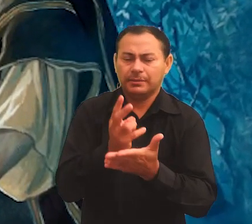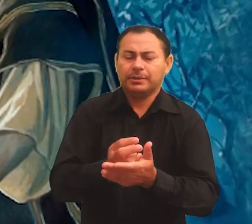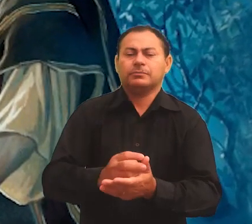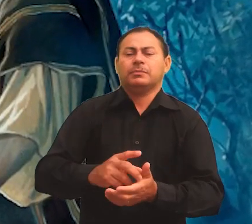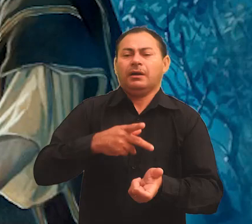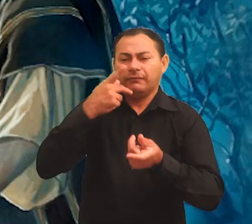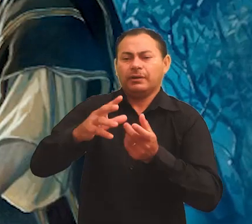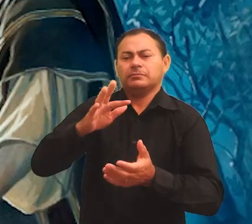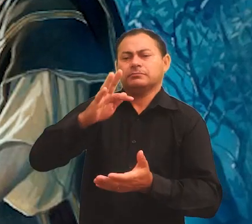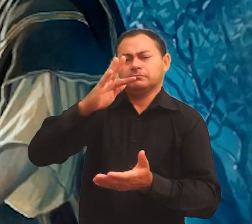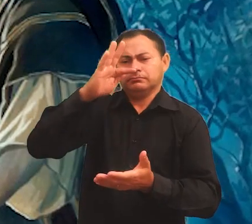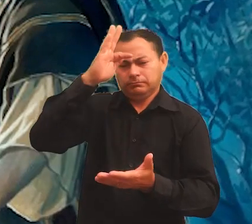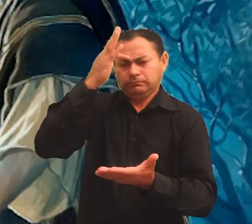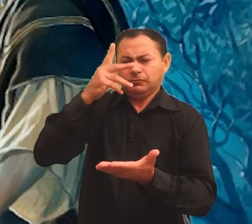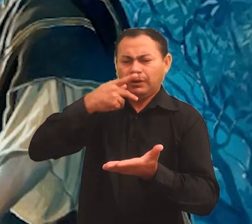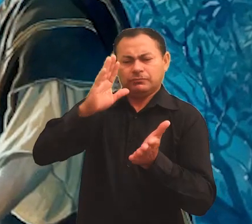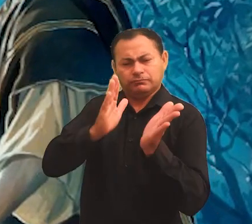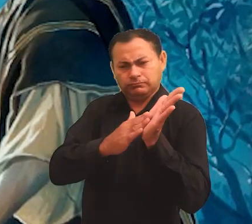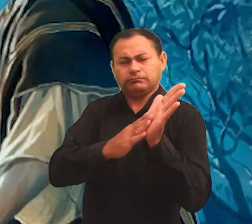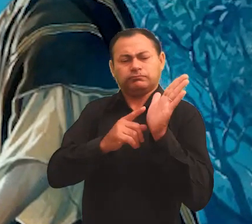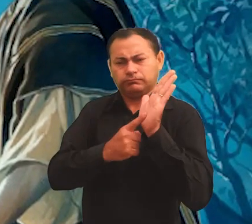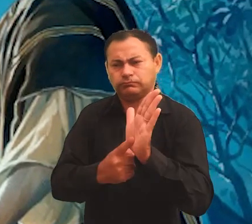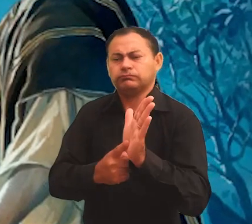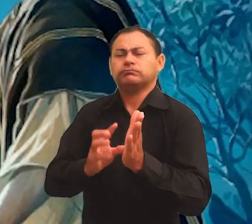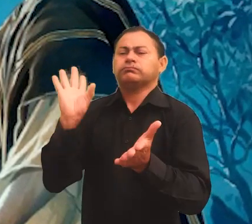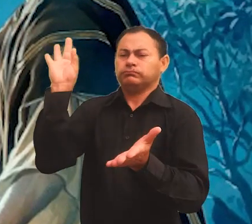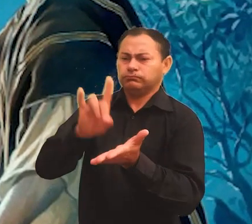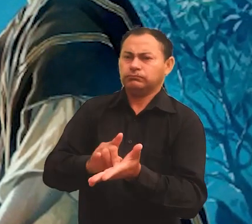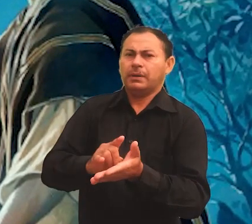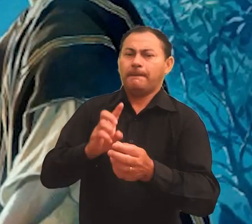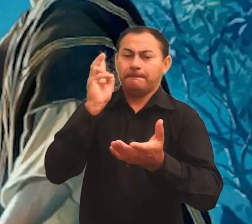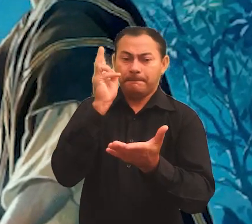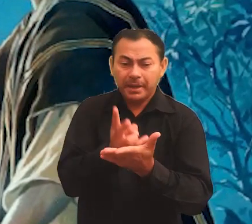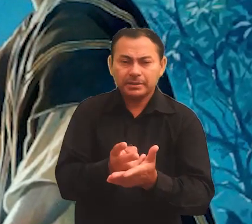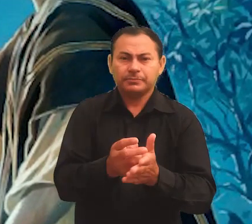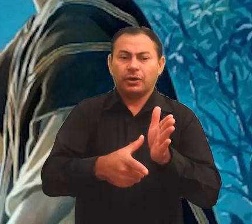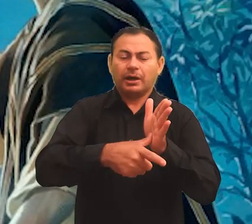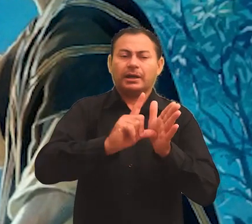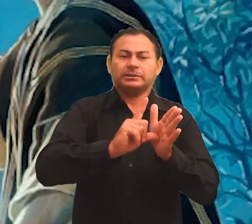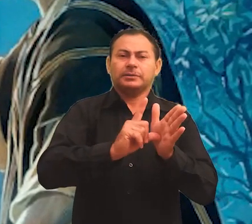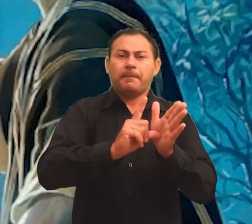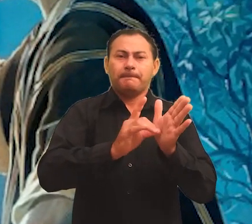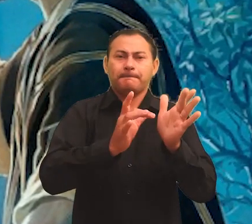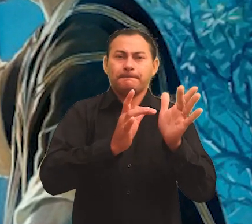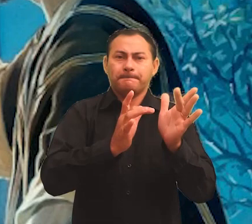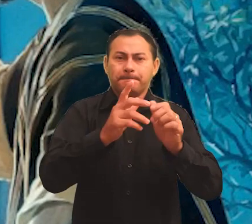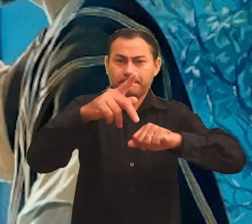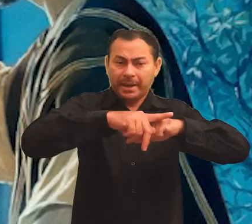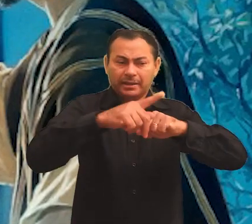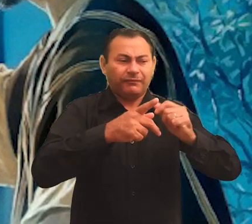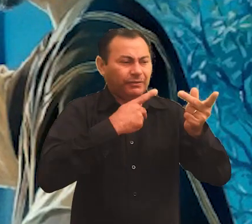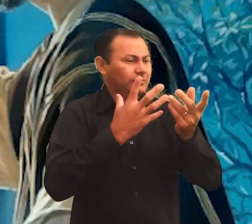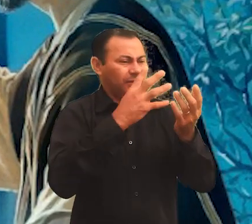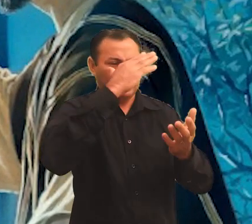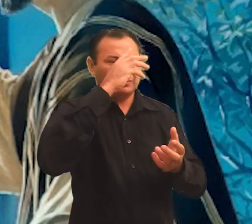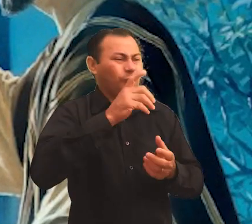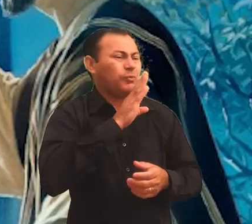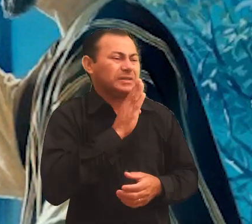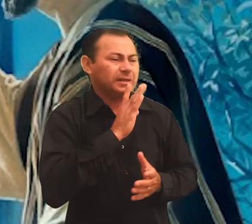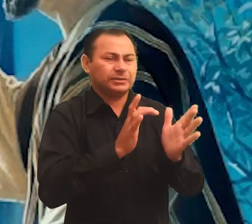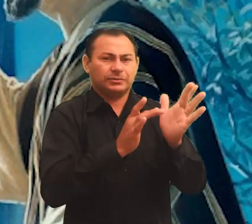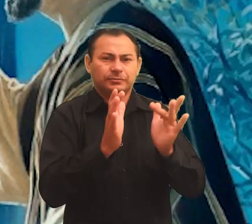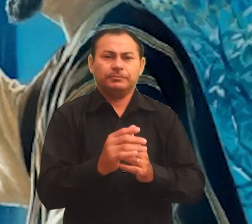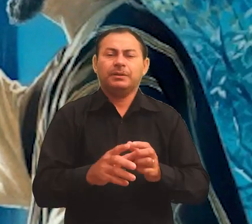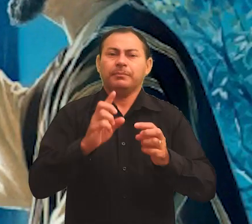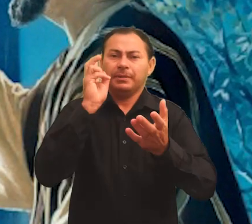sempre confirmando e reafirmando Pedro, mesmo depois de Pedro tê-lo negado. Vemos aqui o Senhor mais uma